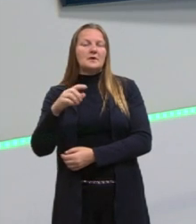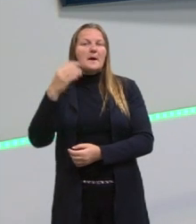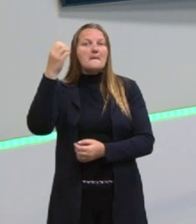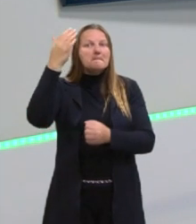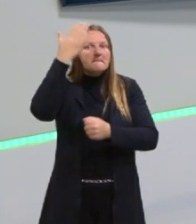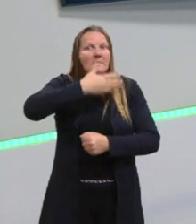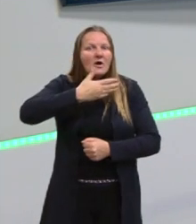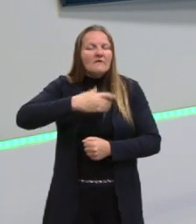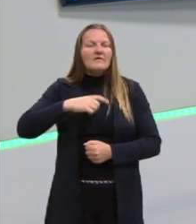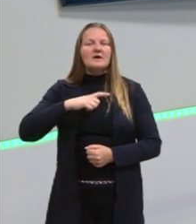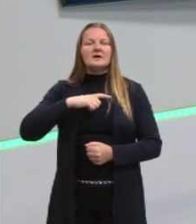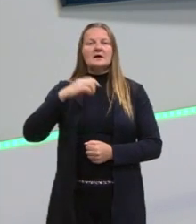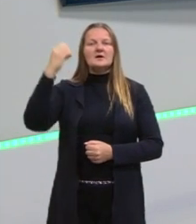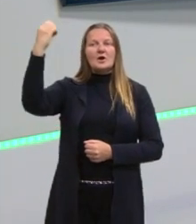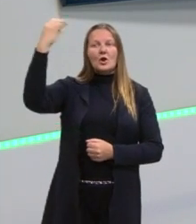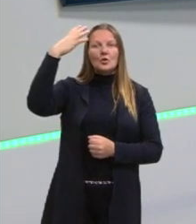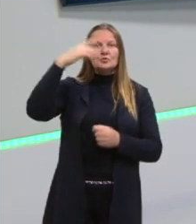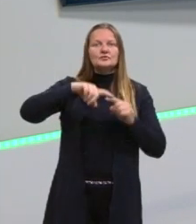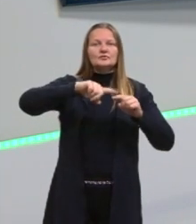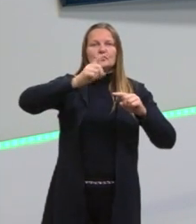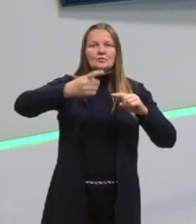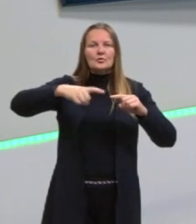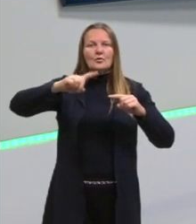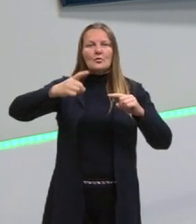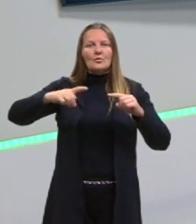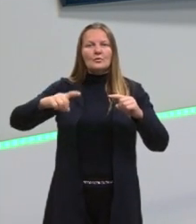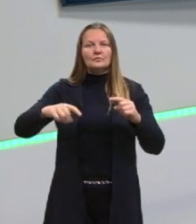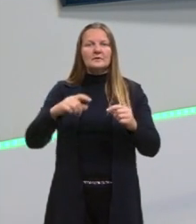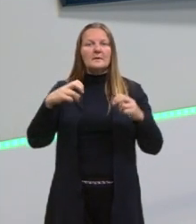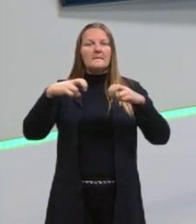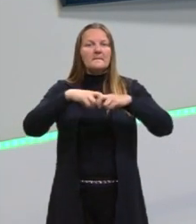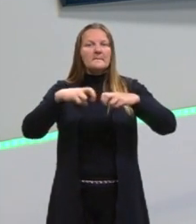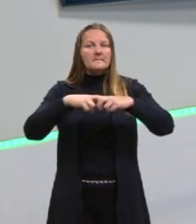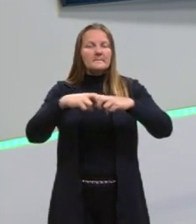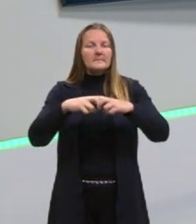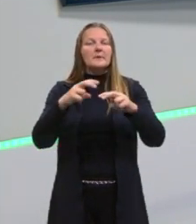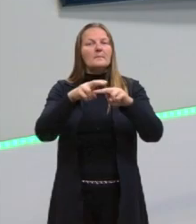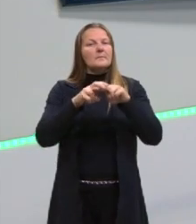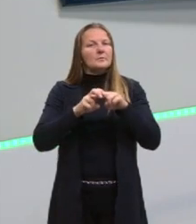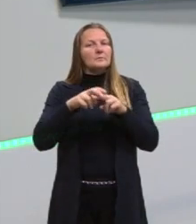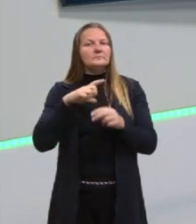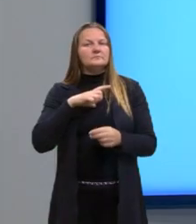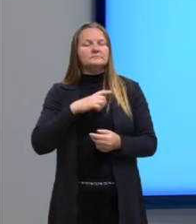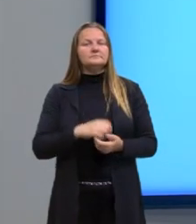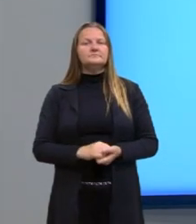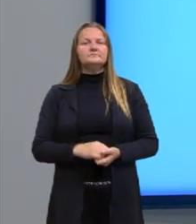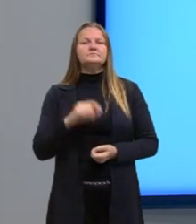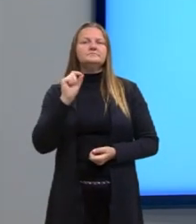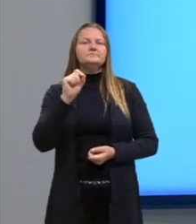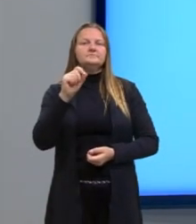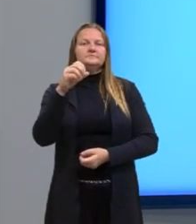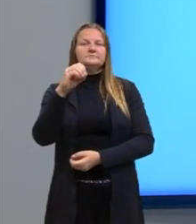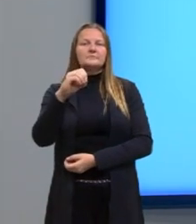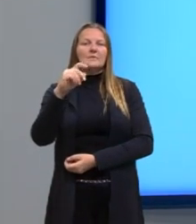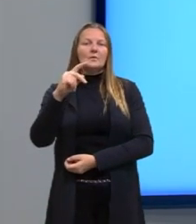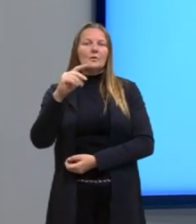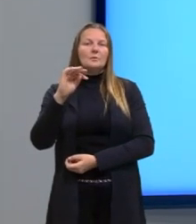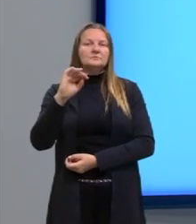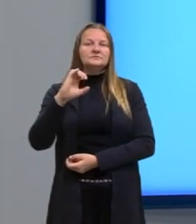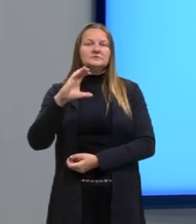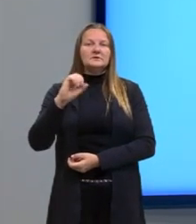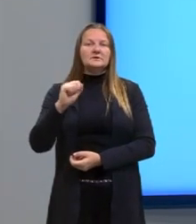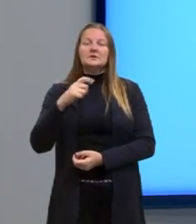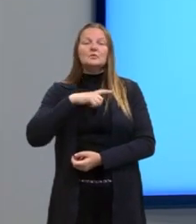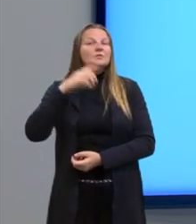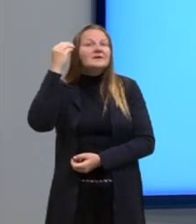a luz é uma onda e por isso que a gente chama então de física porém o que que é a óptica geométrica a gente não consegue fazer